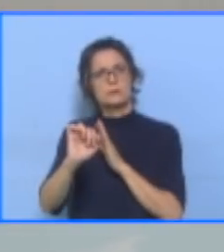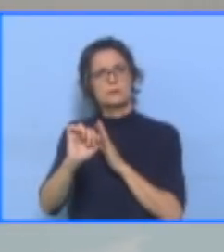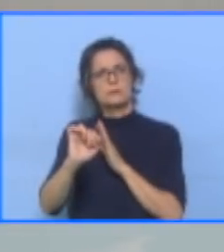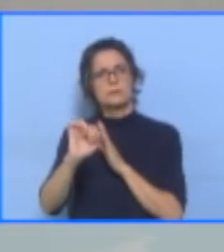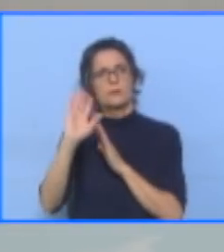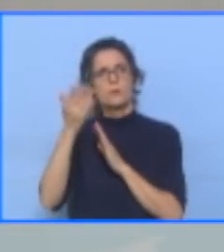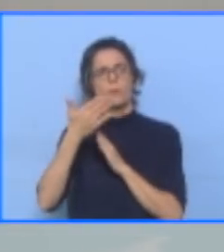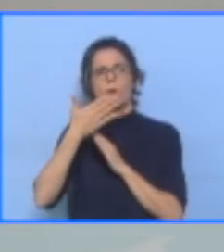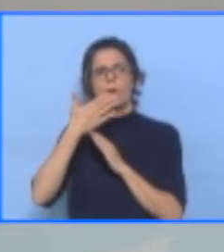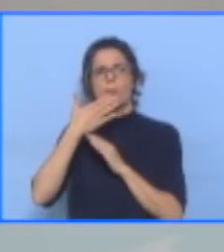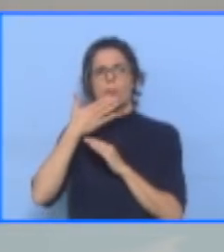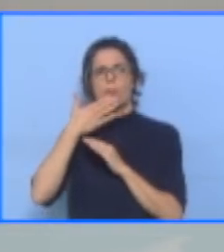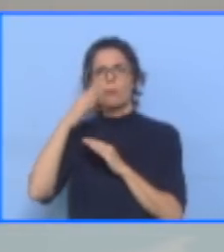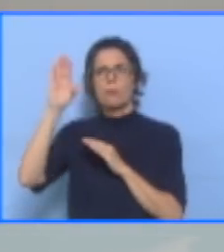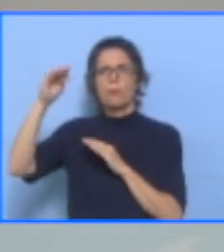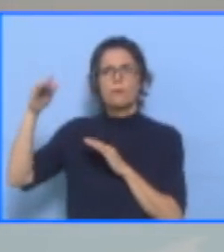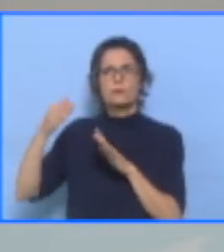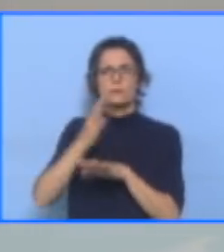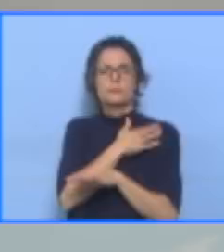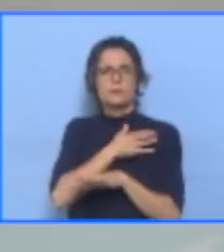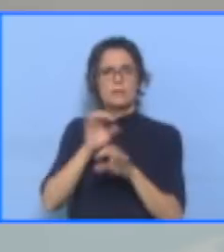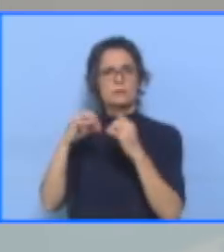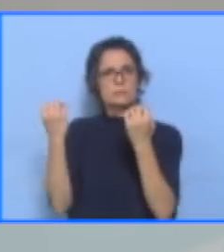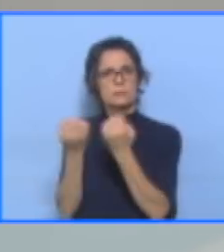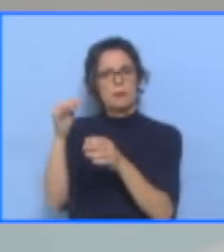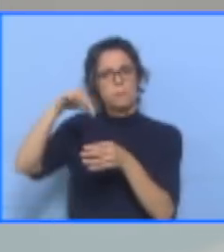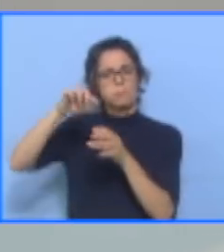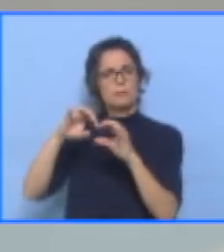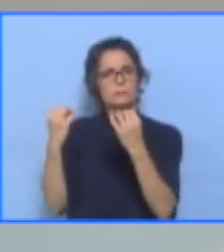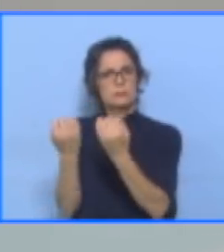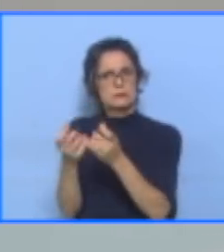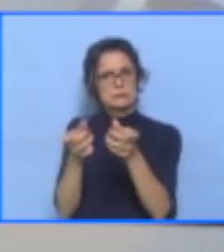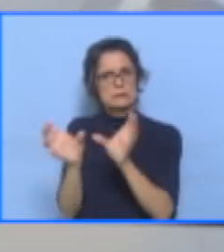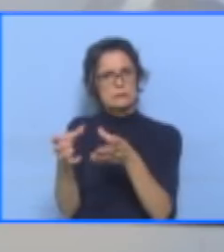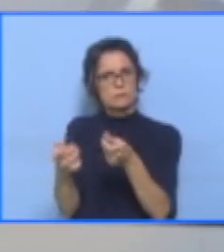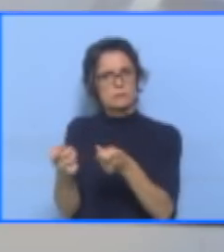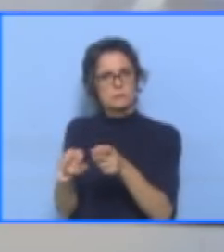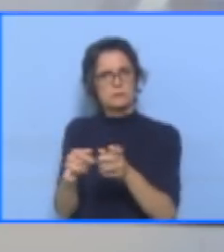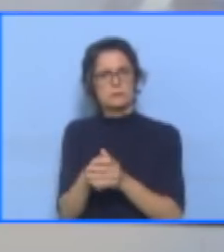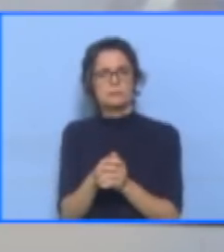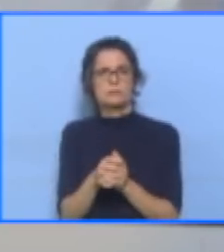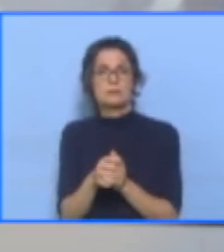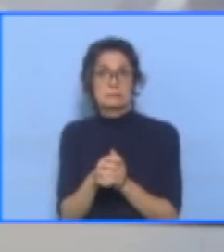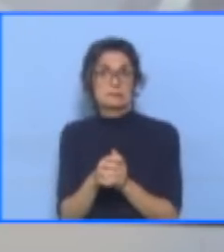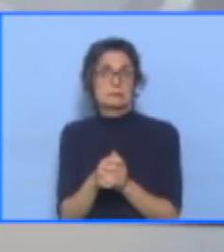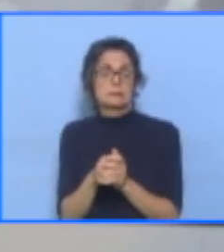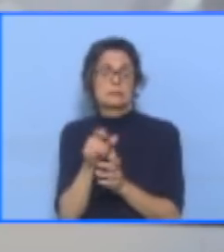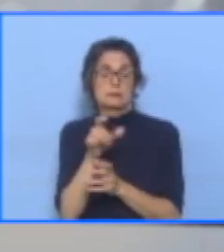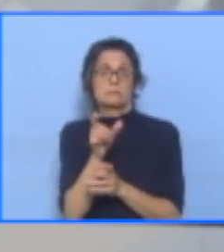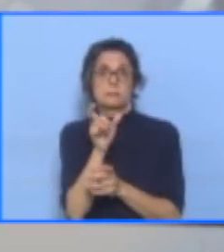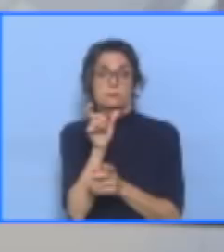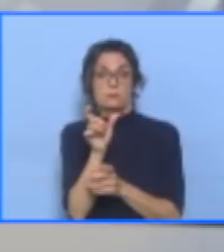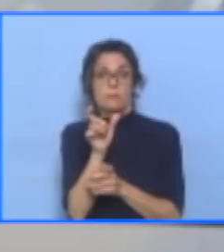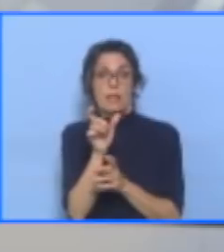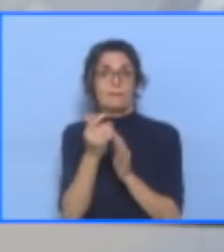organização, à responsabilidade social das organizações nas sociedades? Lembra muito bem, Paulo, é isso mesmo. É uma palavra que não existindo na